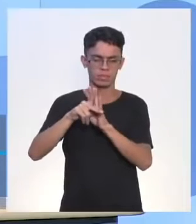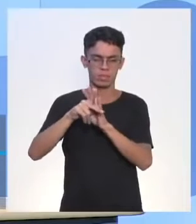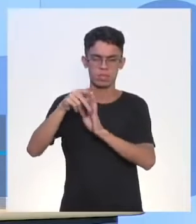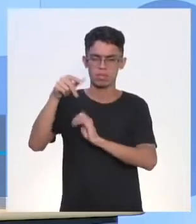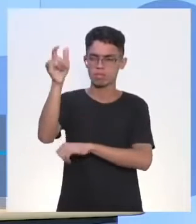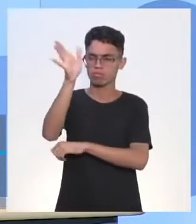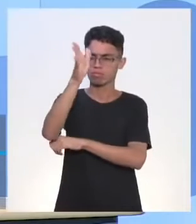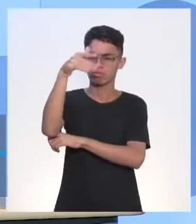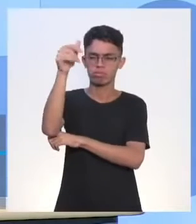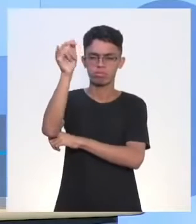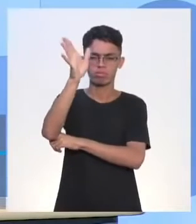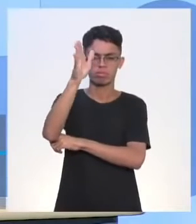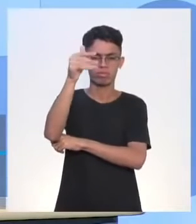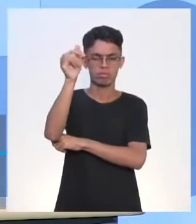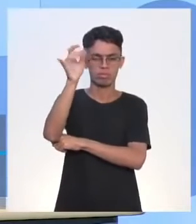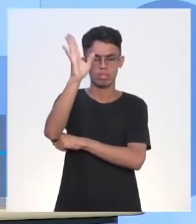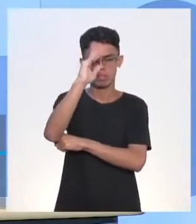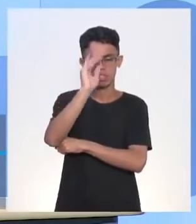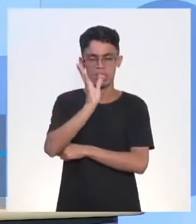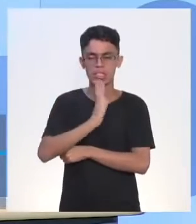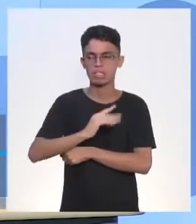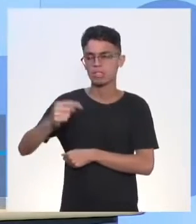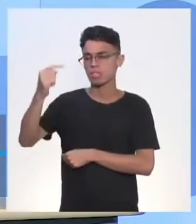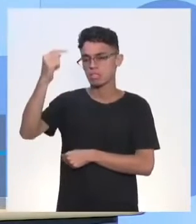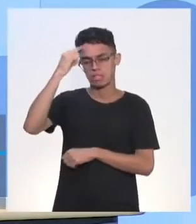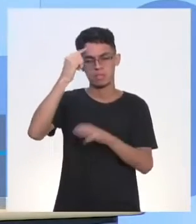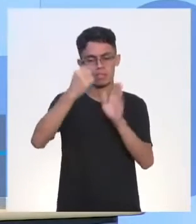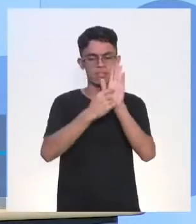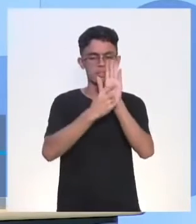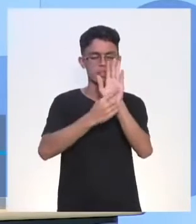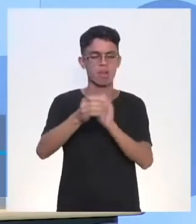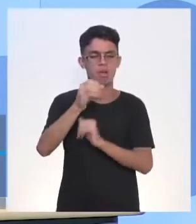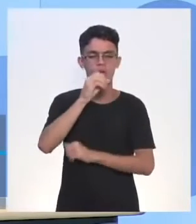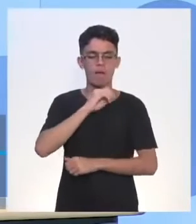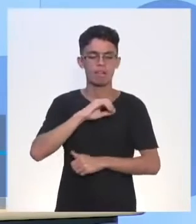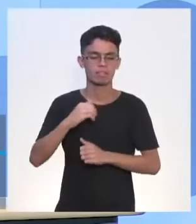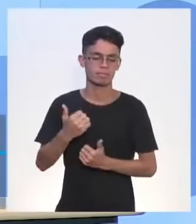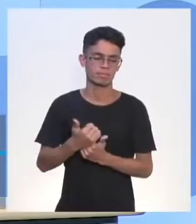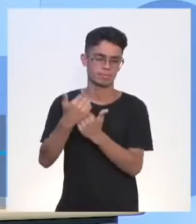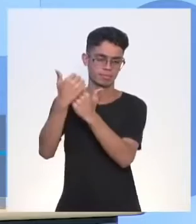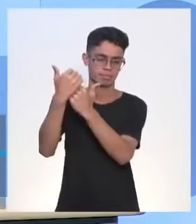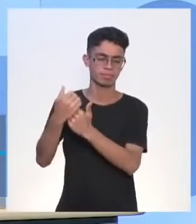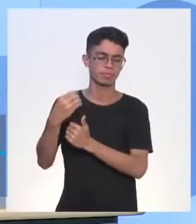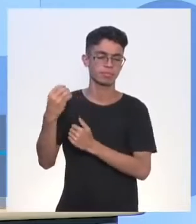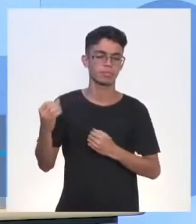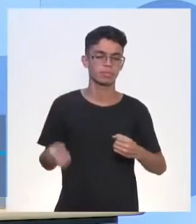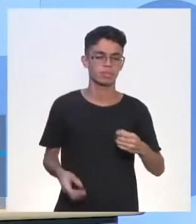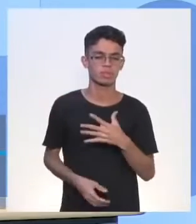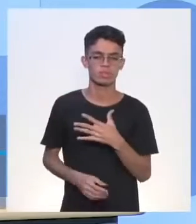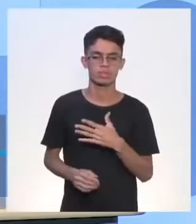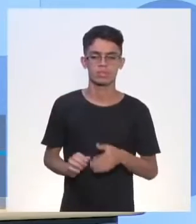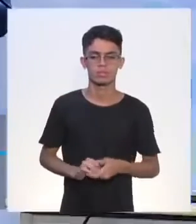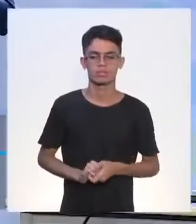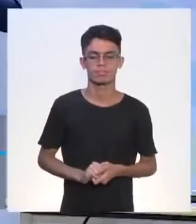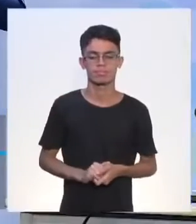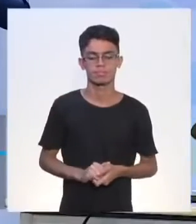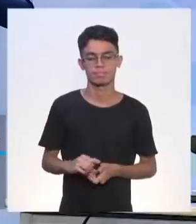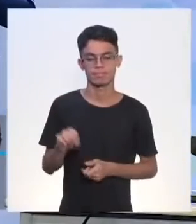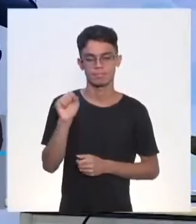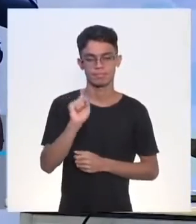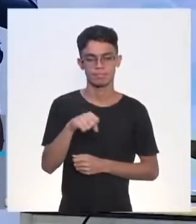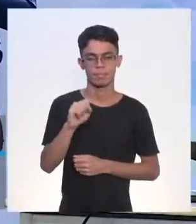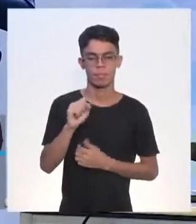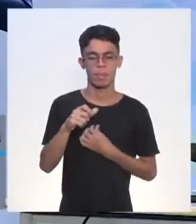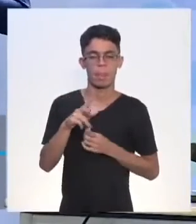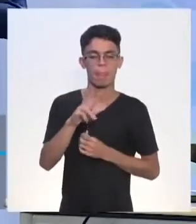nacional, ela traz um pouco dessa ideia de o velho sendo substituído pelo novo. Isso, aí nós temos